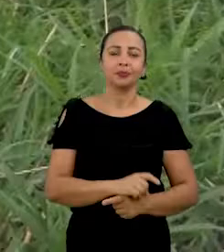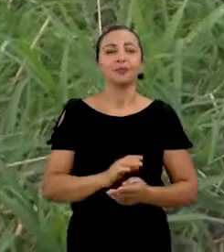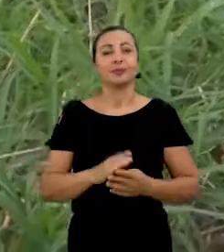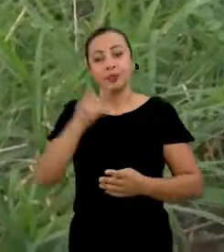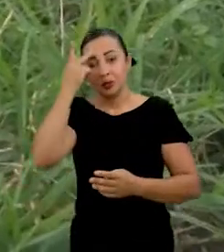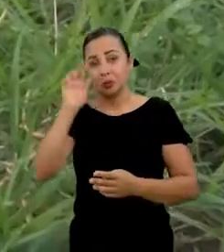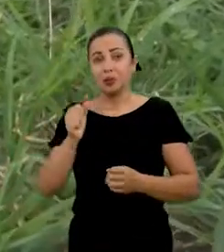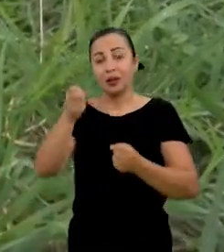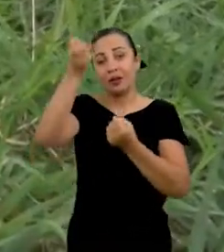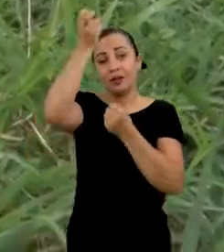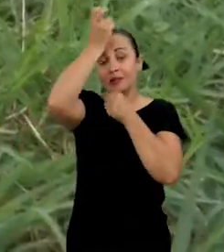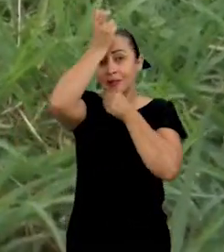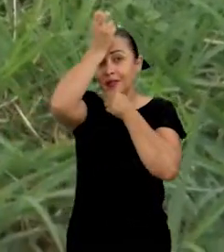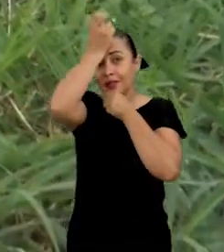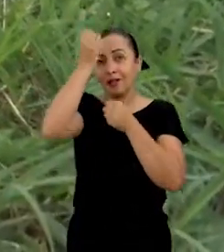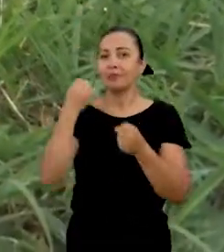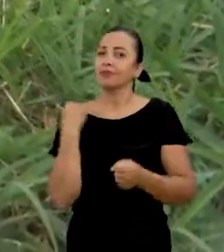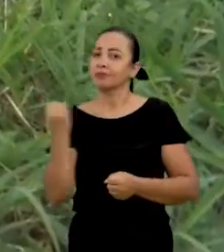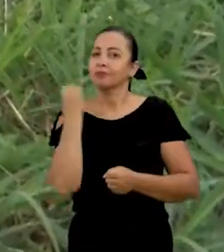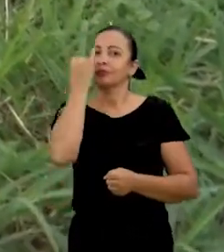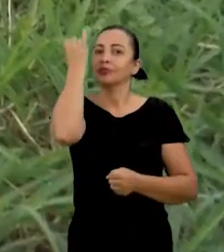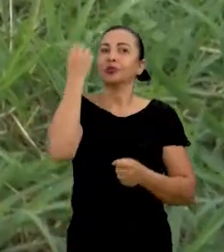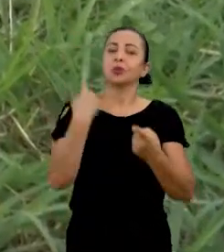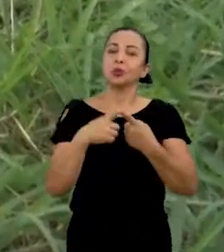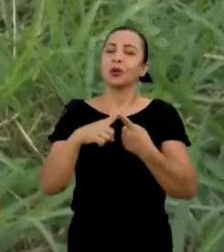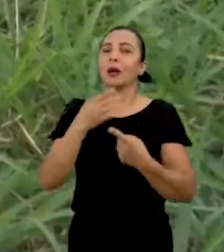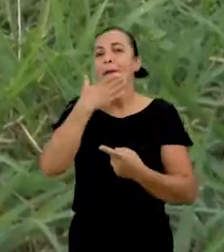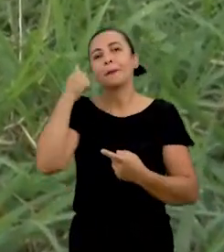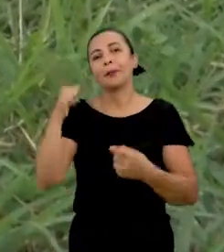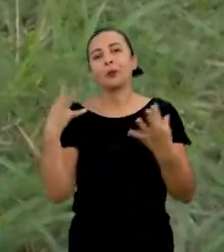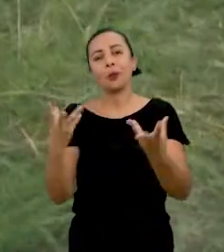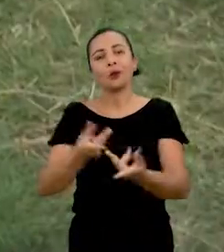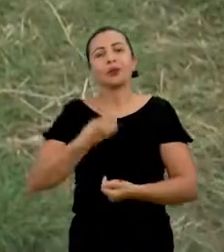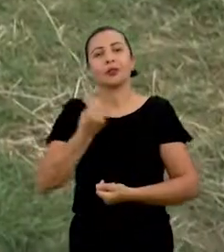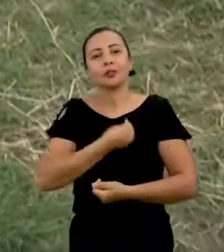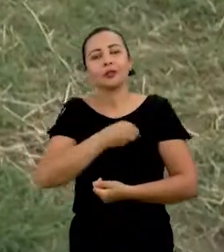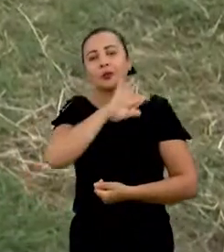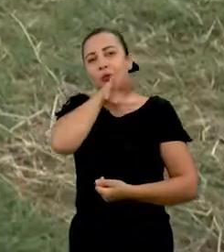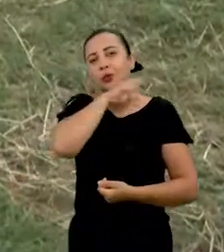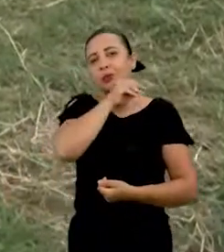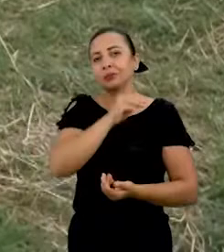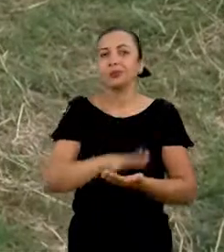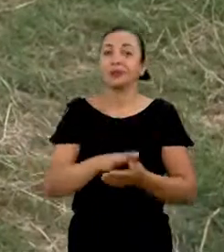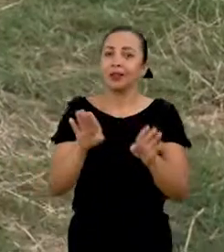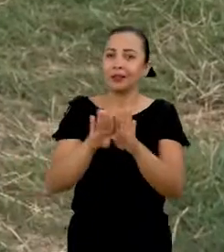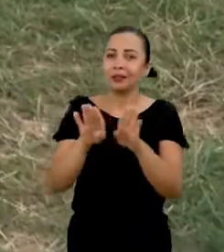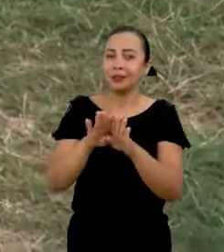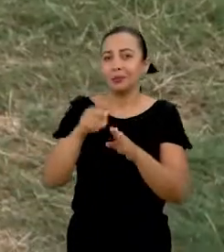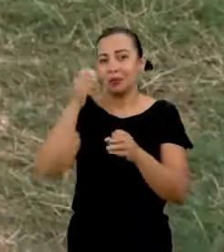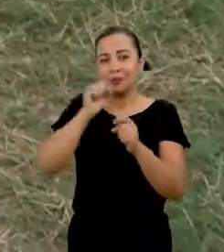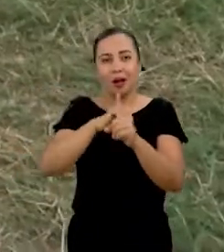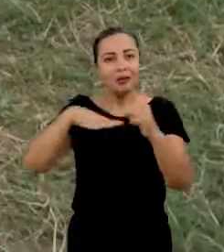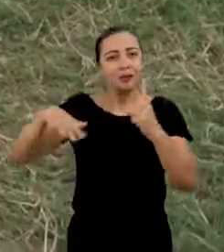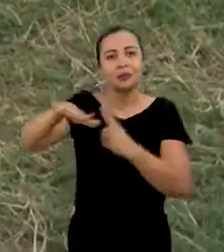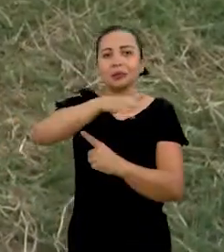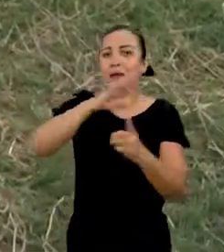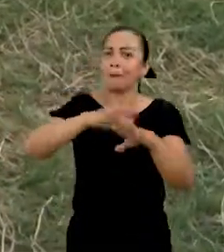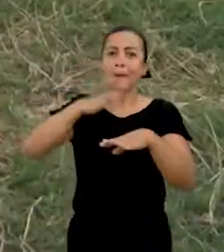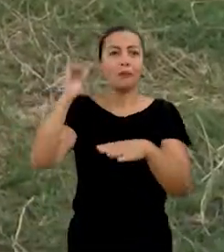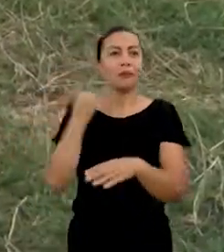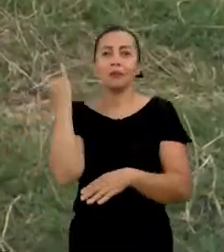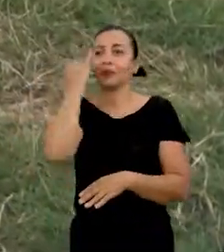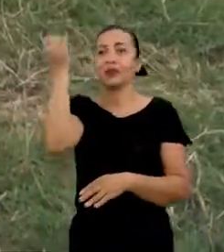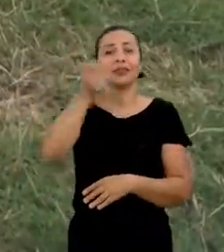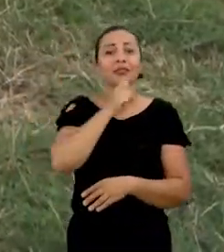as cabras, isso é extremamente importante, porque melhora a qualidade de vida dos animais. E para o meio ambiente isso é mais importante ainda, se a